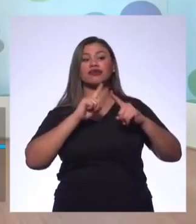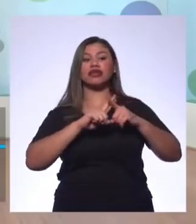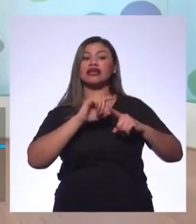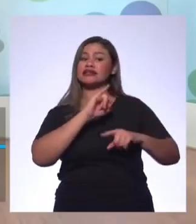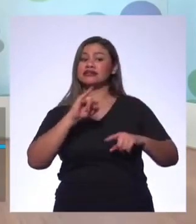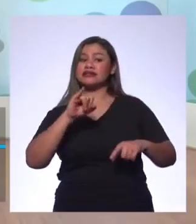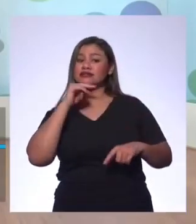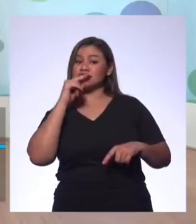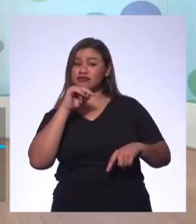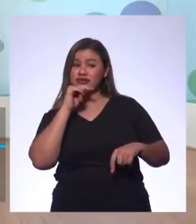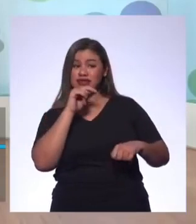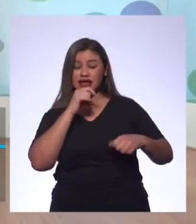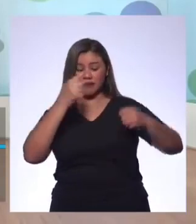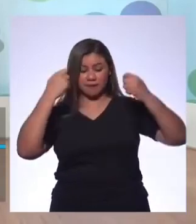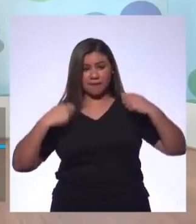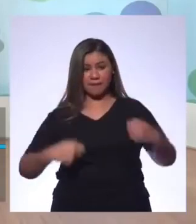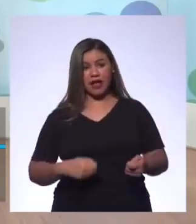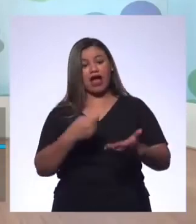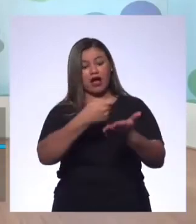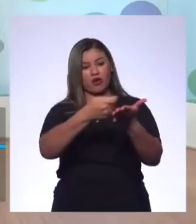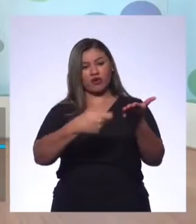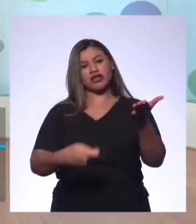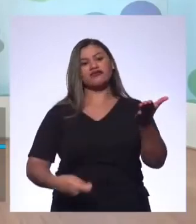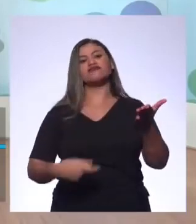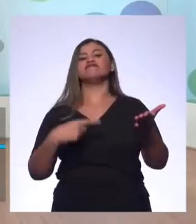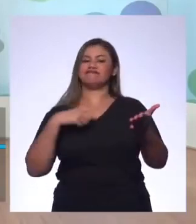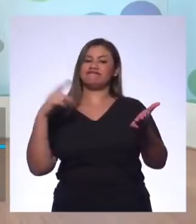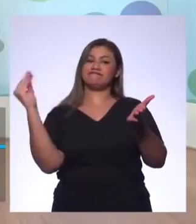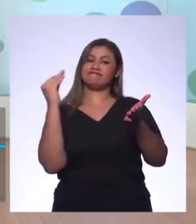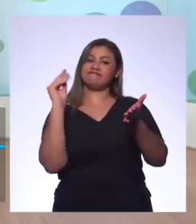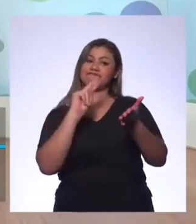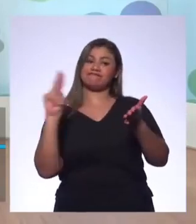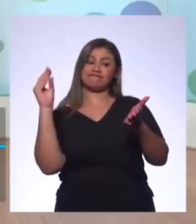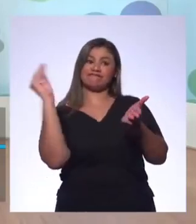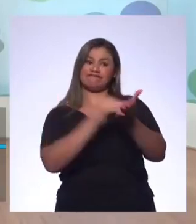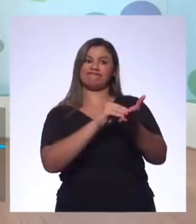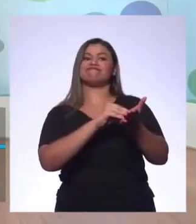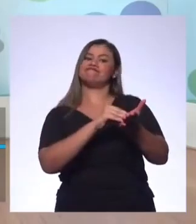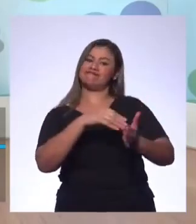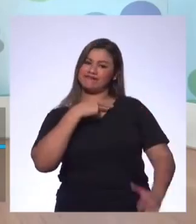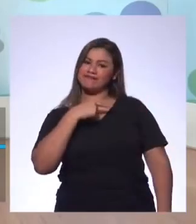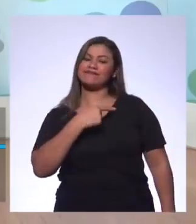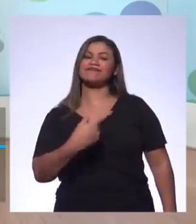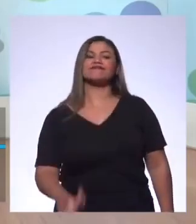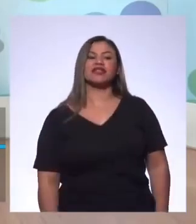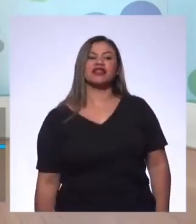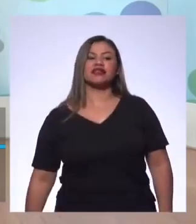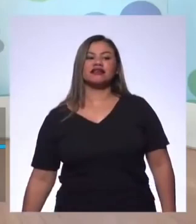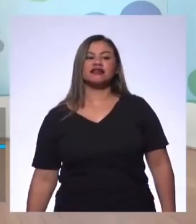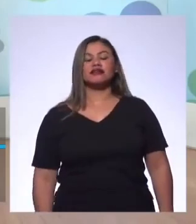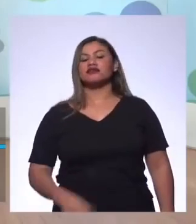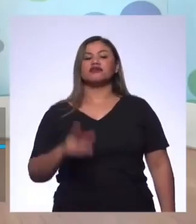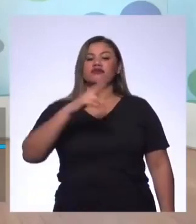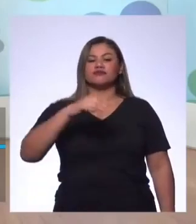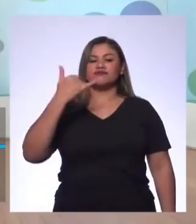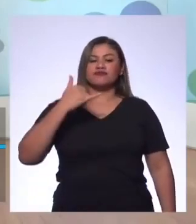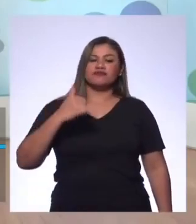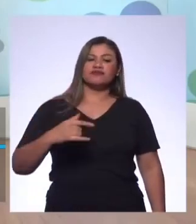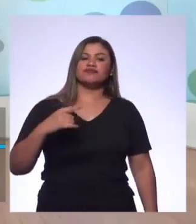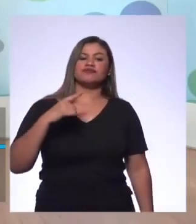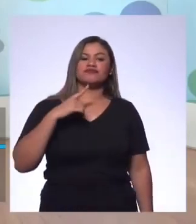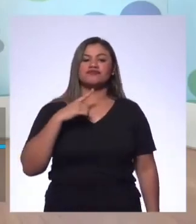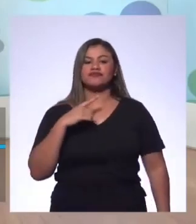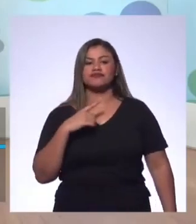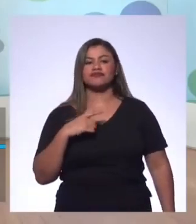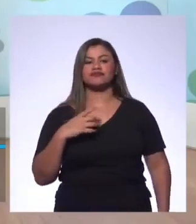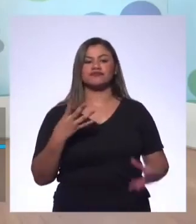né? No colocar no nível de ocorrência, gente. Está no regimento. O uso do celular também veio bastante